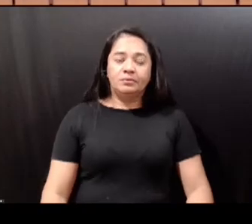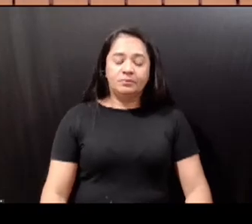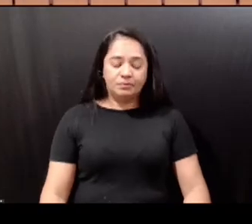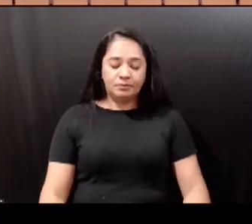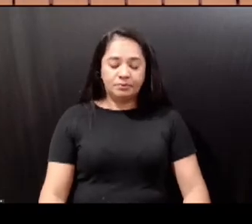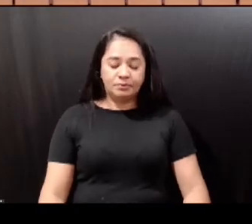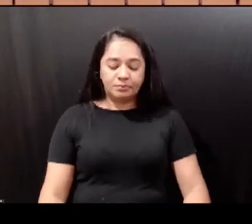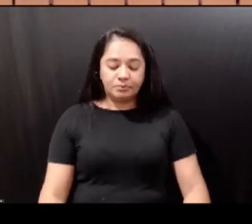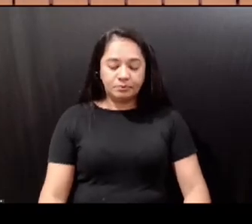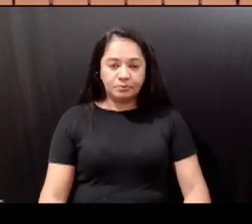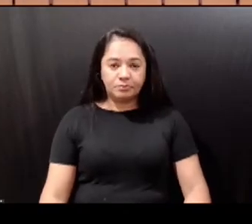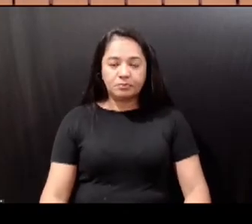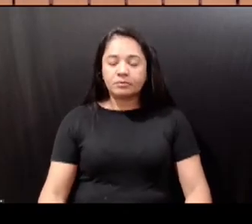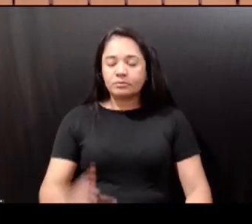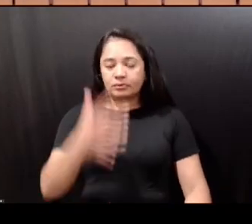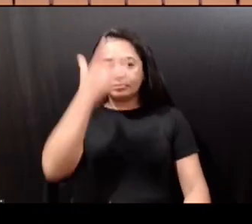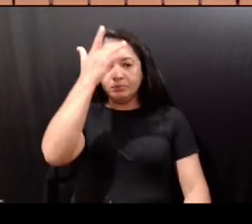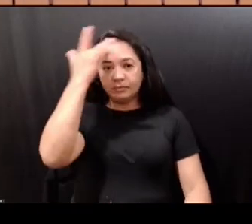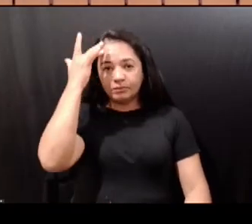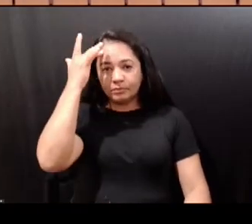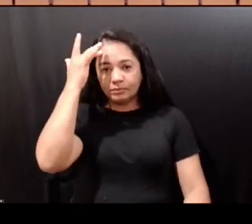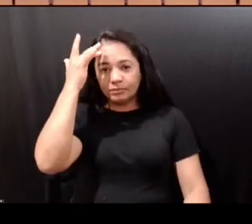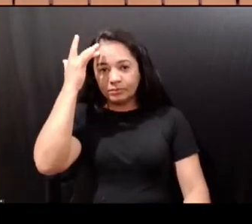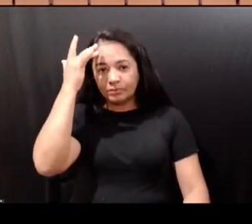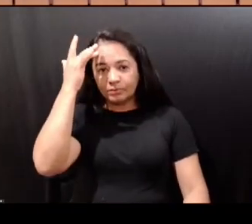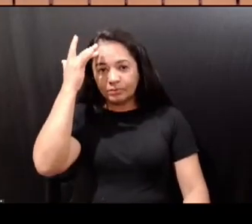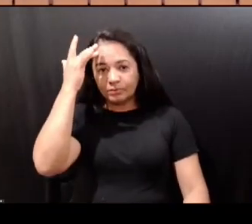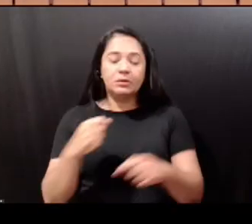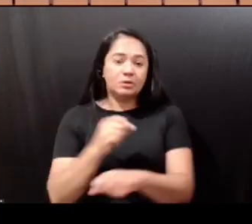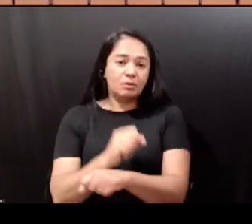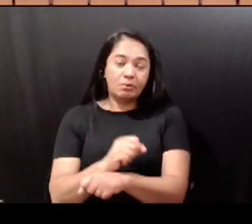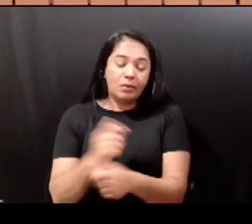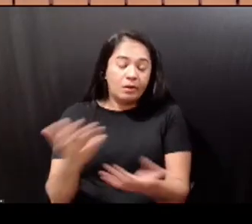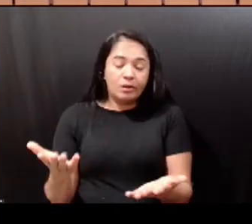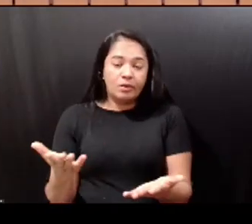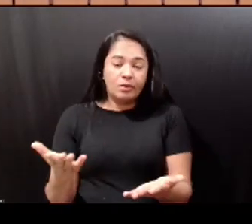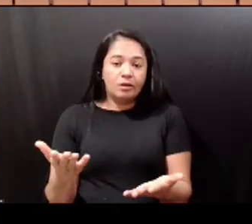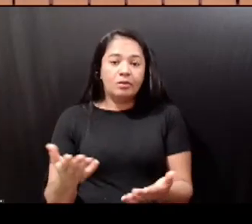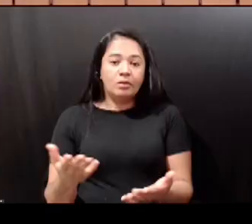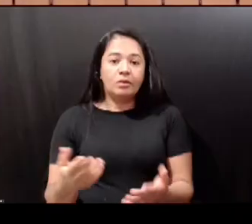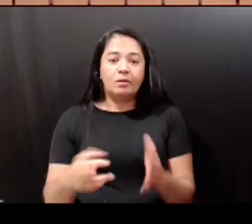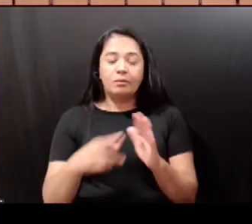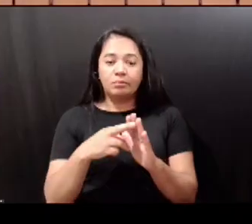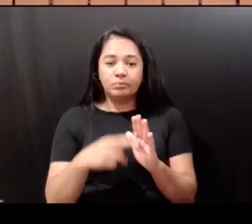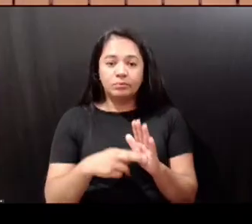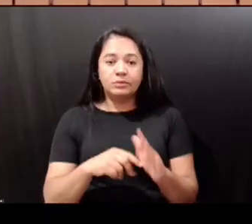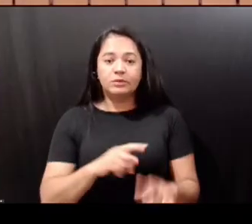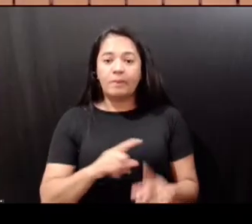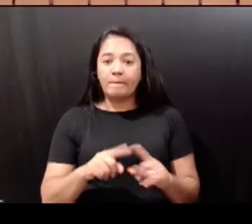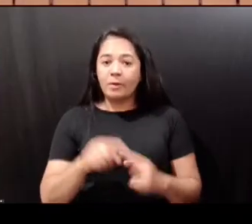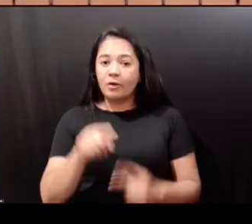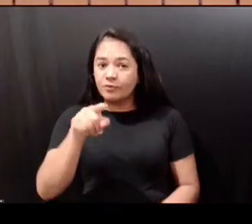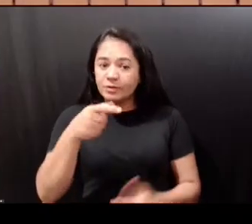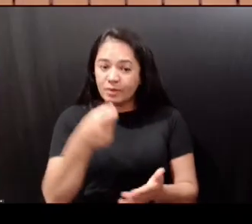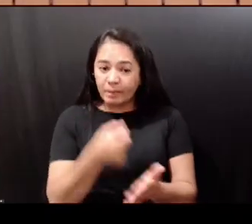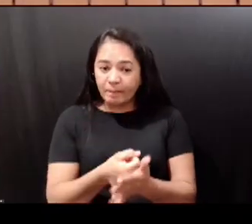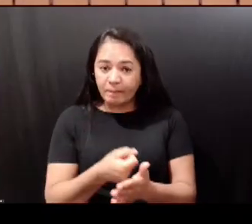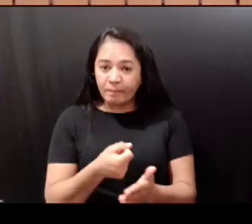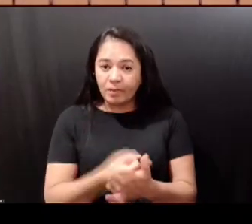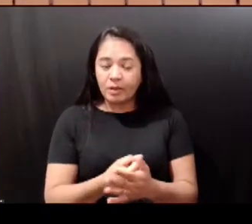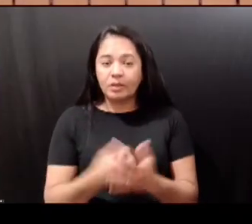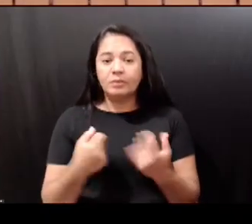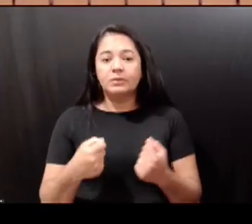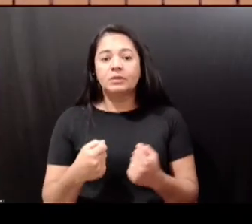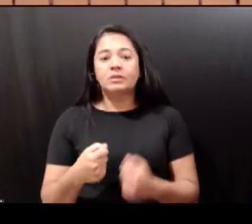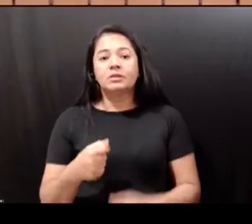a pessoa ela tem que esperar mesmo, porque existe uma regulamentação, mas quando você paga, você tem que ter uma atenção maior.